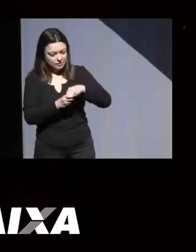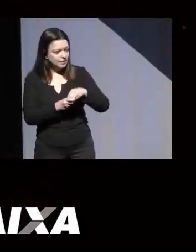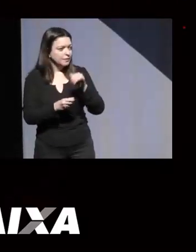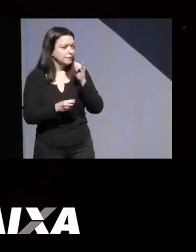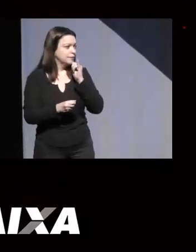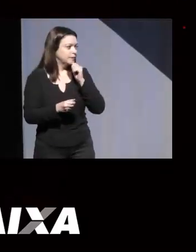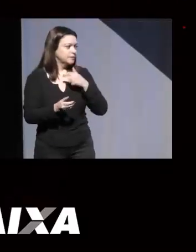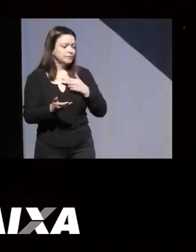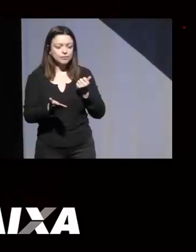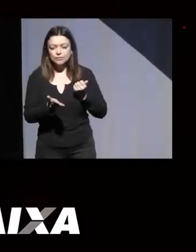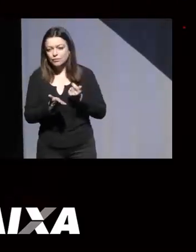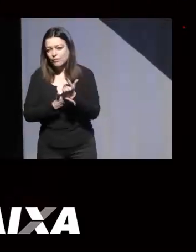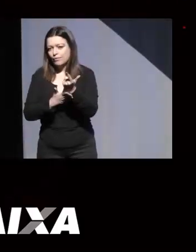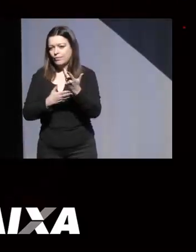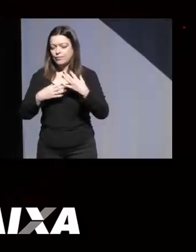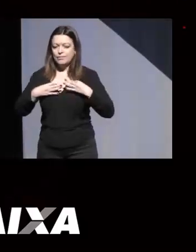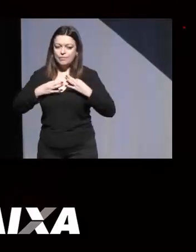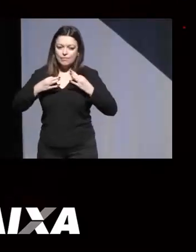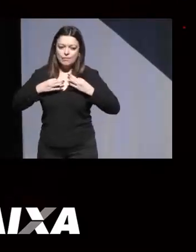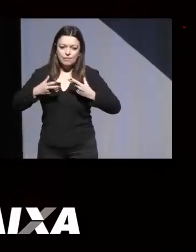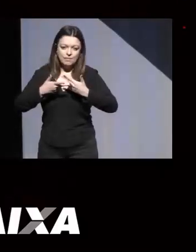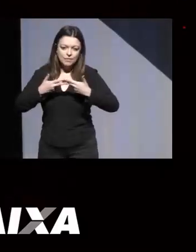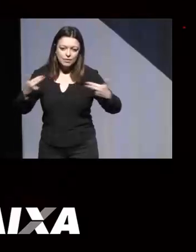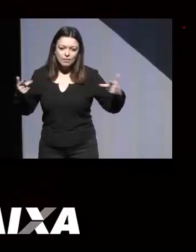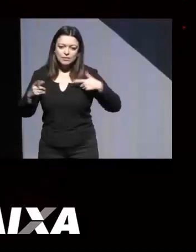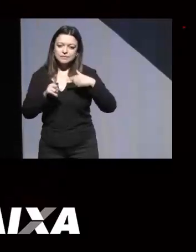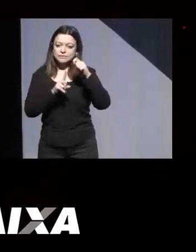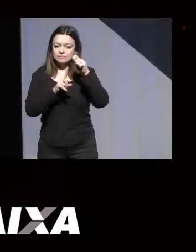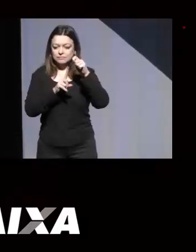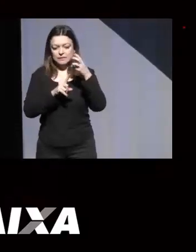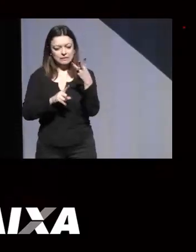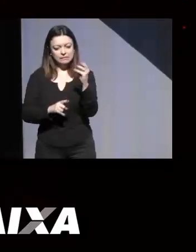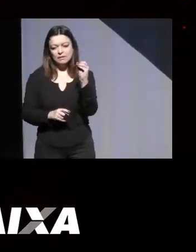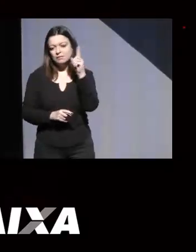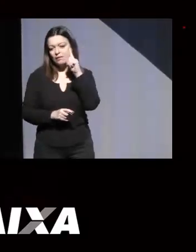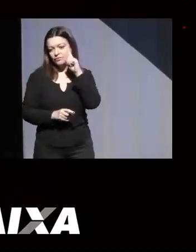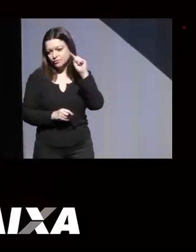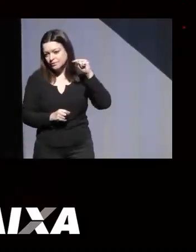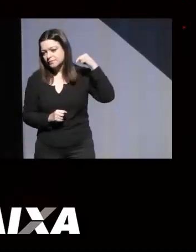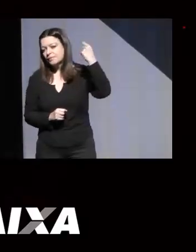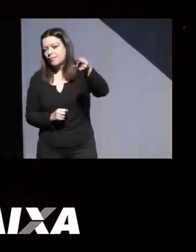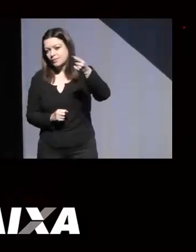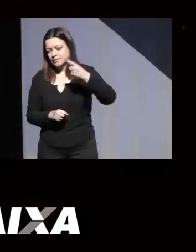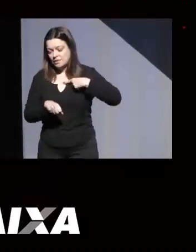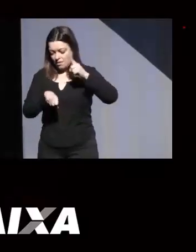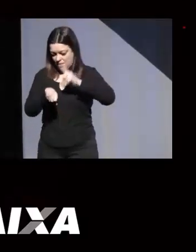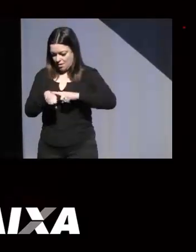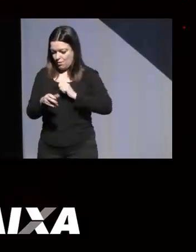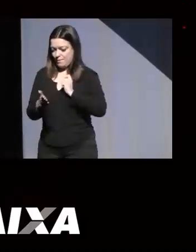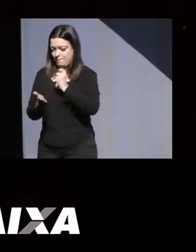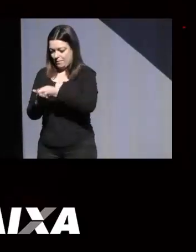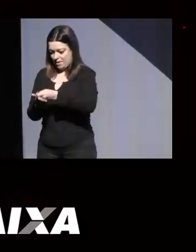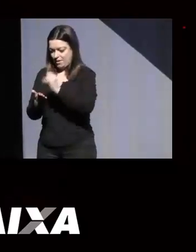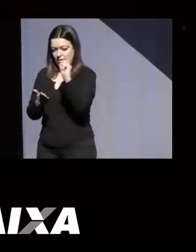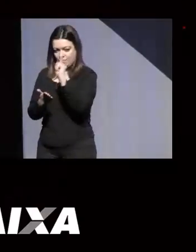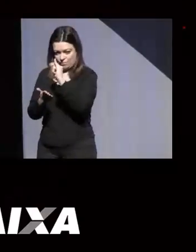que eu compre, produtos, etc., né? Nos termos do regulamento.